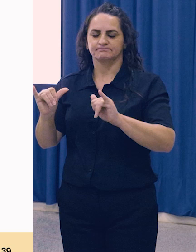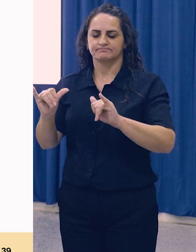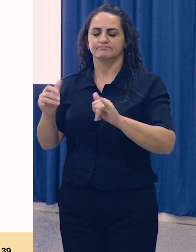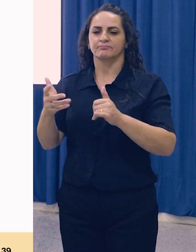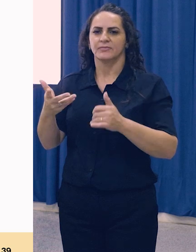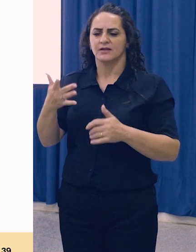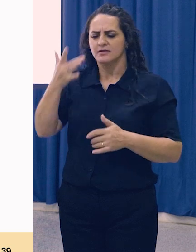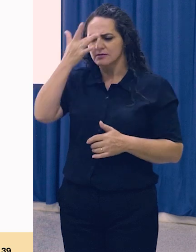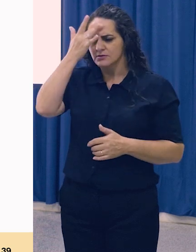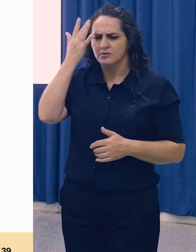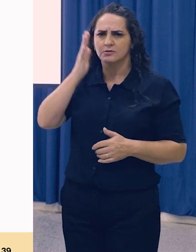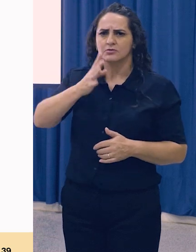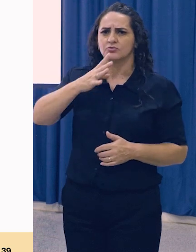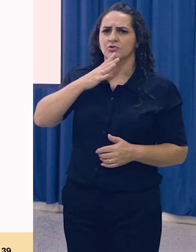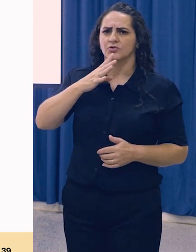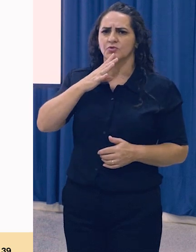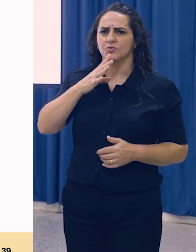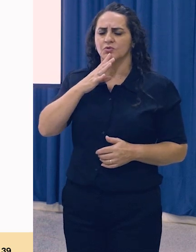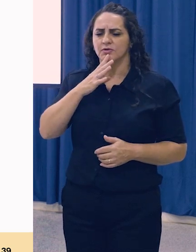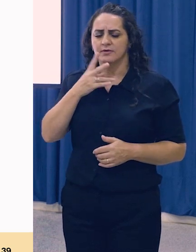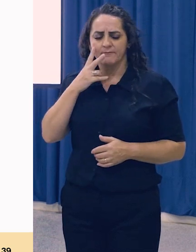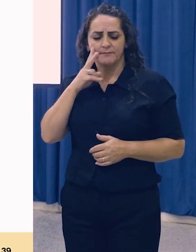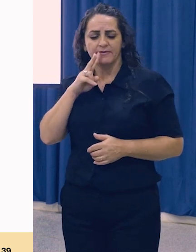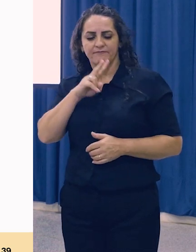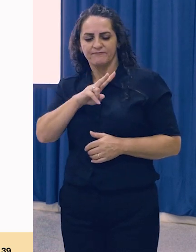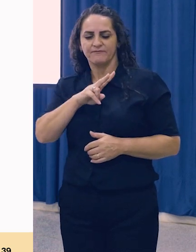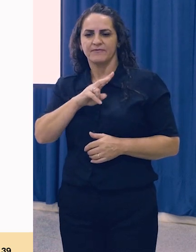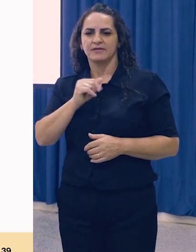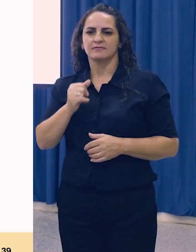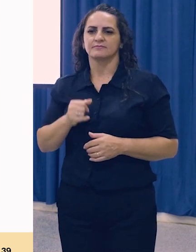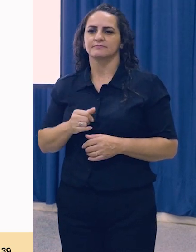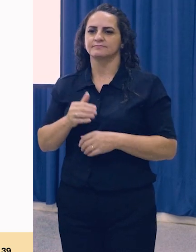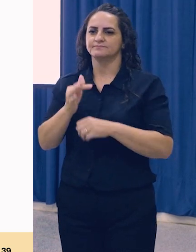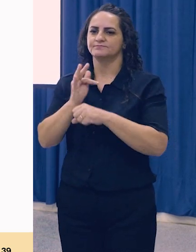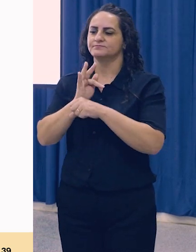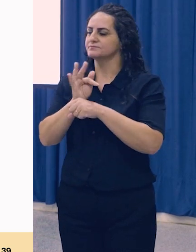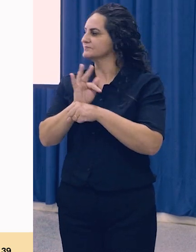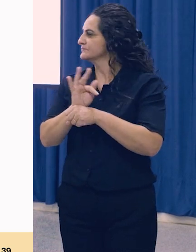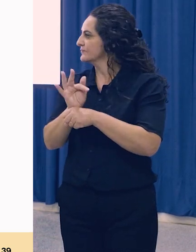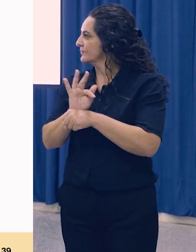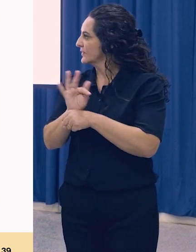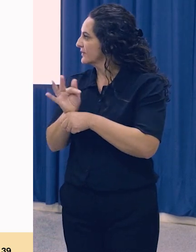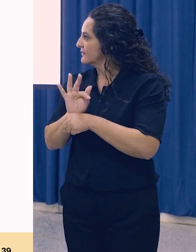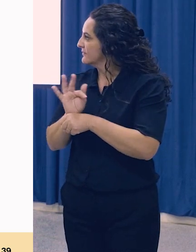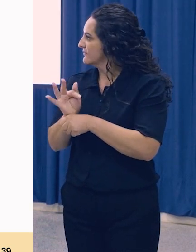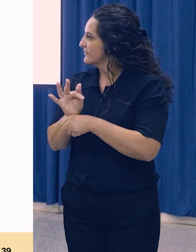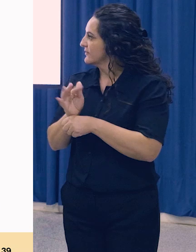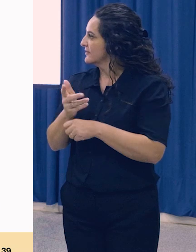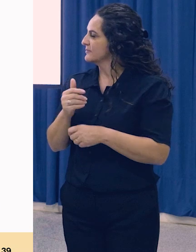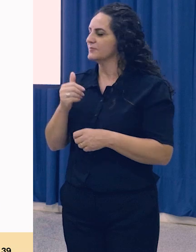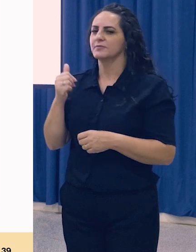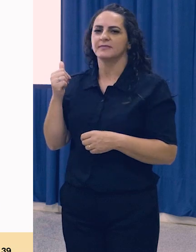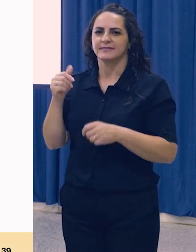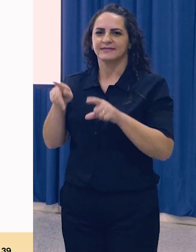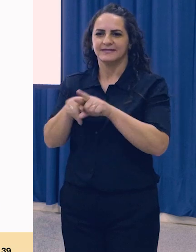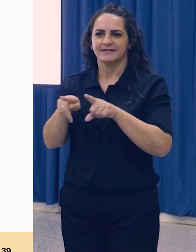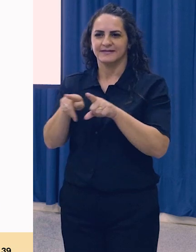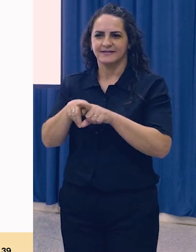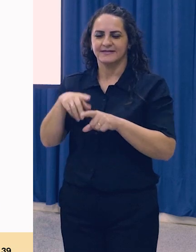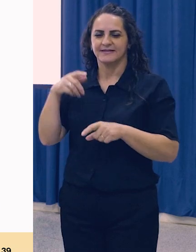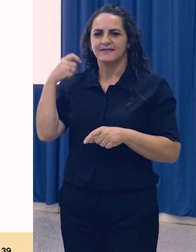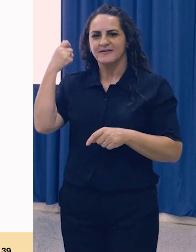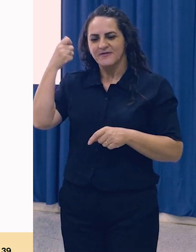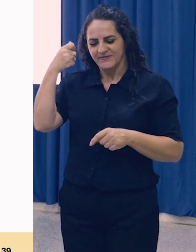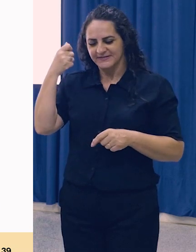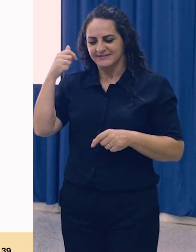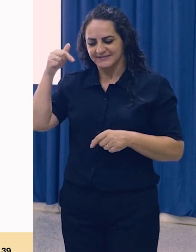conheciam ele, que gostavam de dança, irem assistir o filme. E a Adria, ela é uma artista também aqui de Joinville,